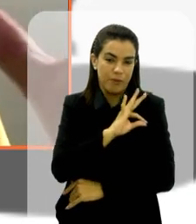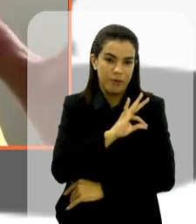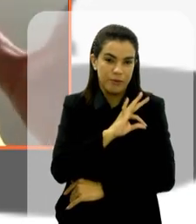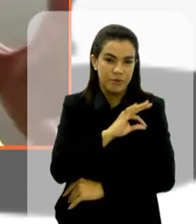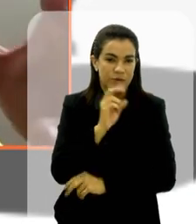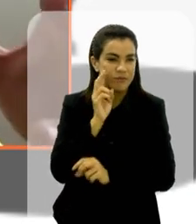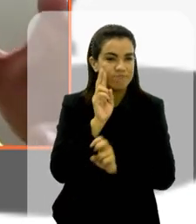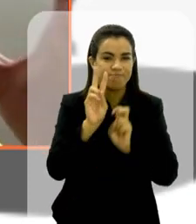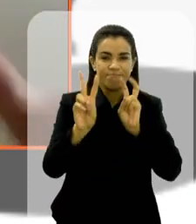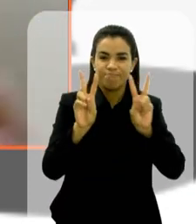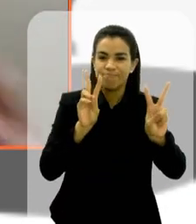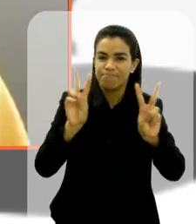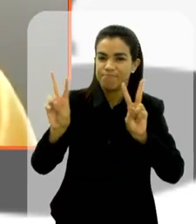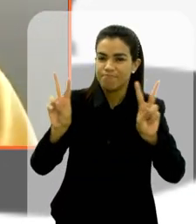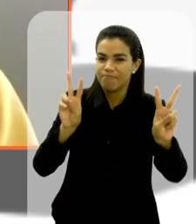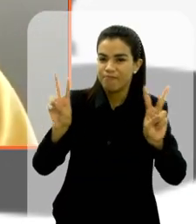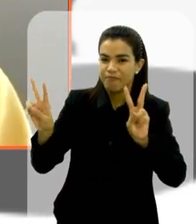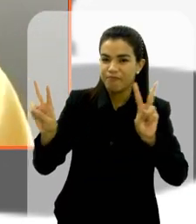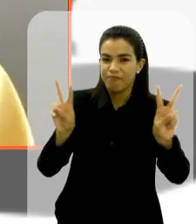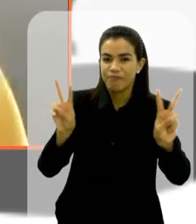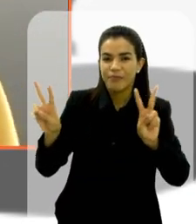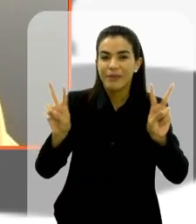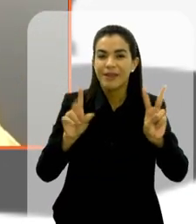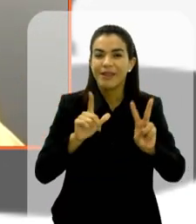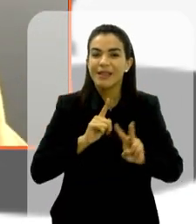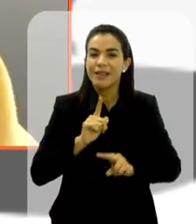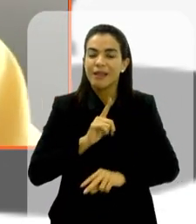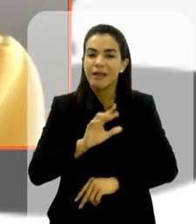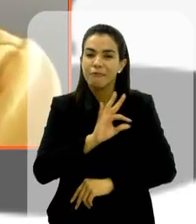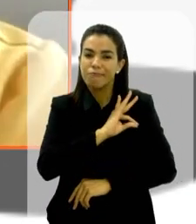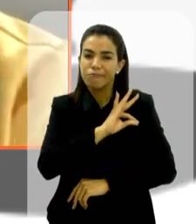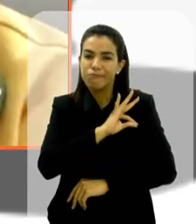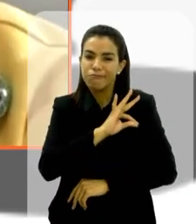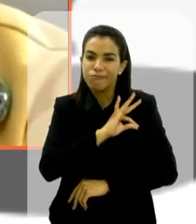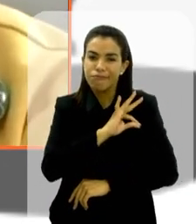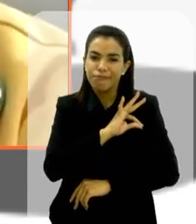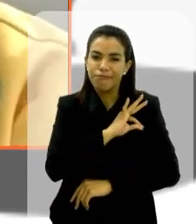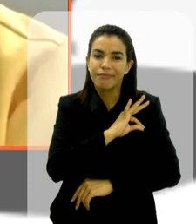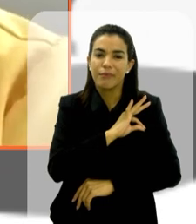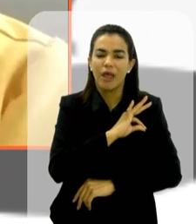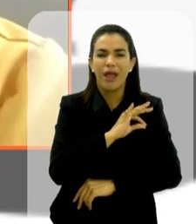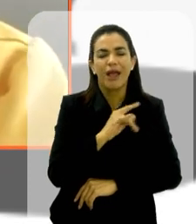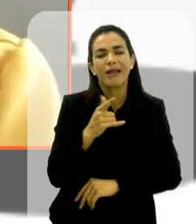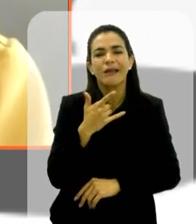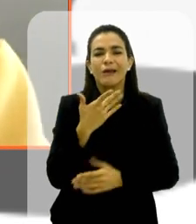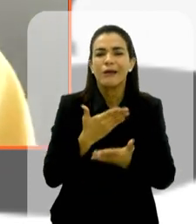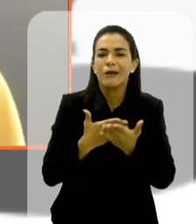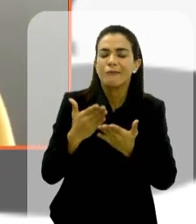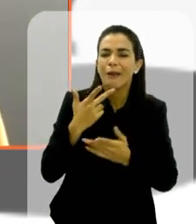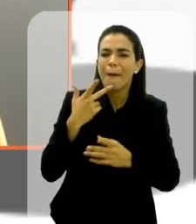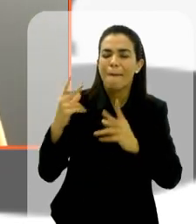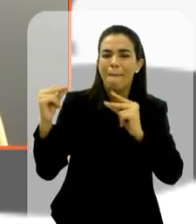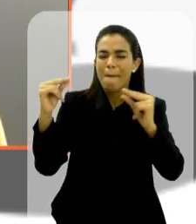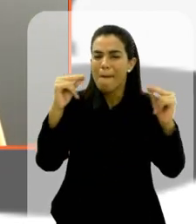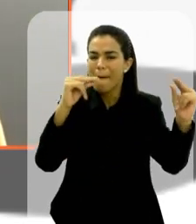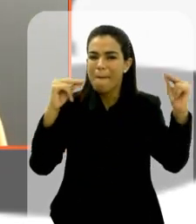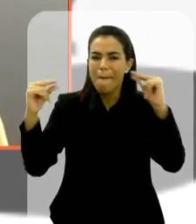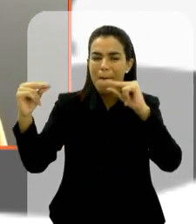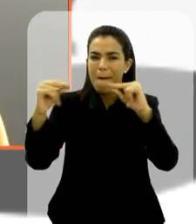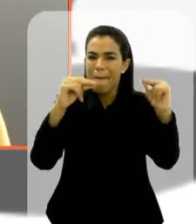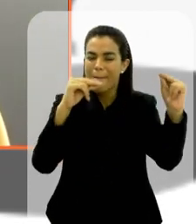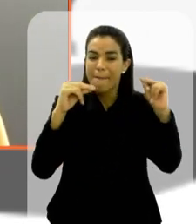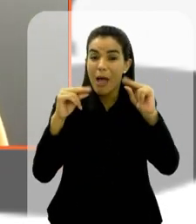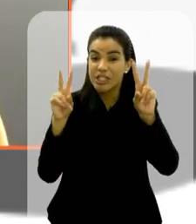muito os noiados chegavam na delegacia, eu tinha que tomar o depoimento, aí eles começavam a falar aquelas palavras lá